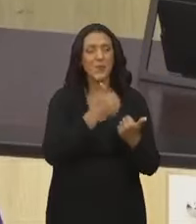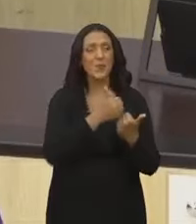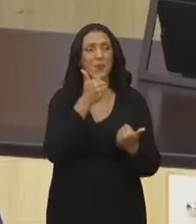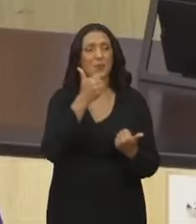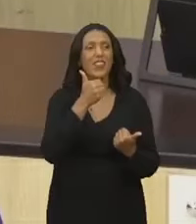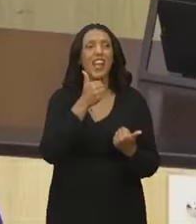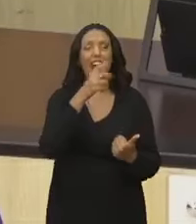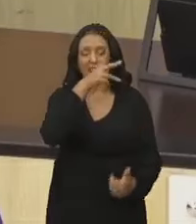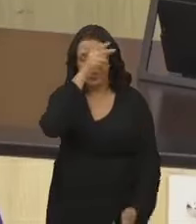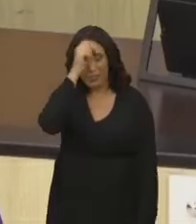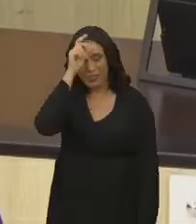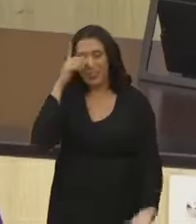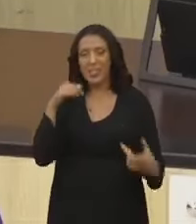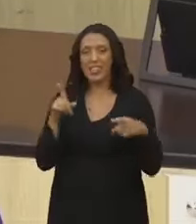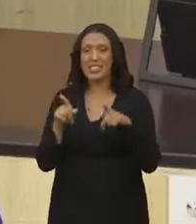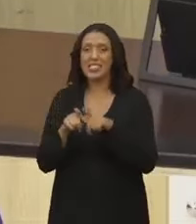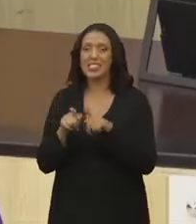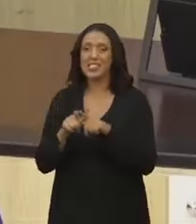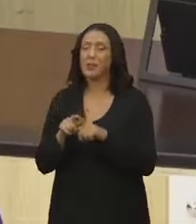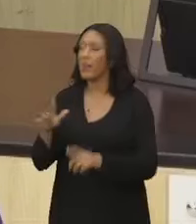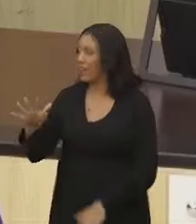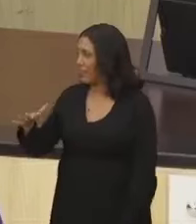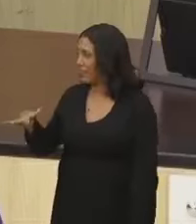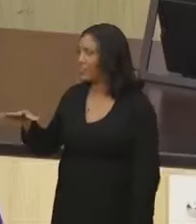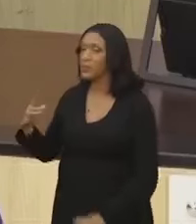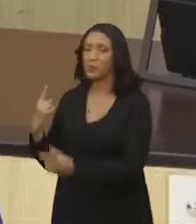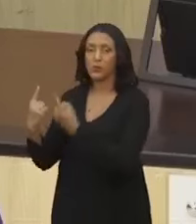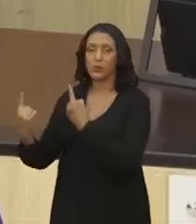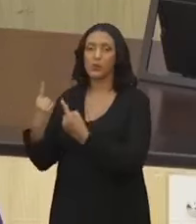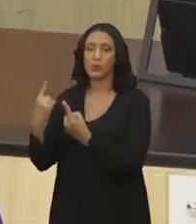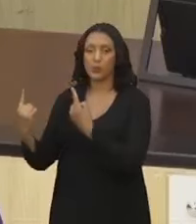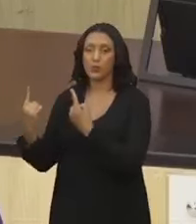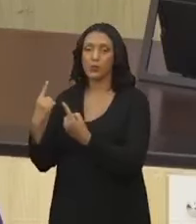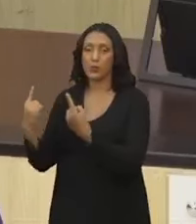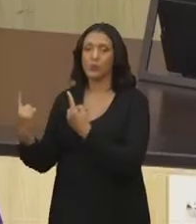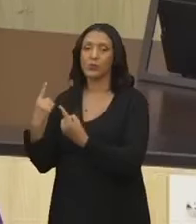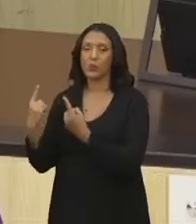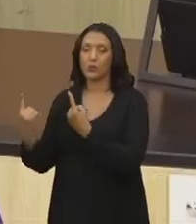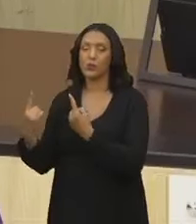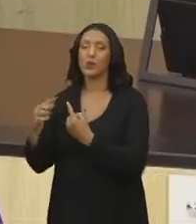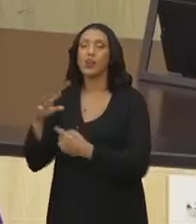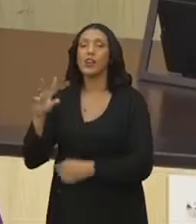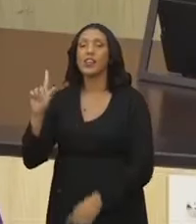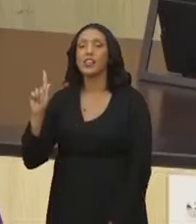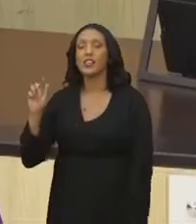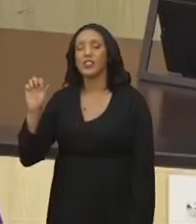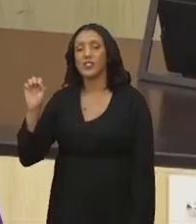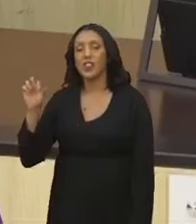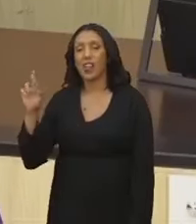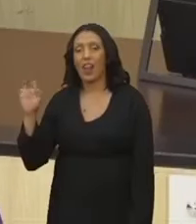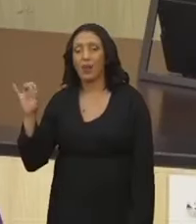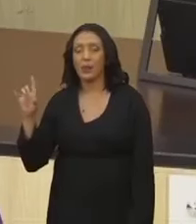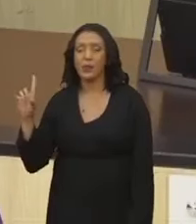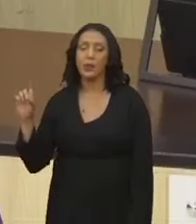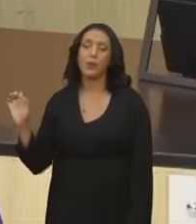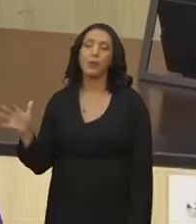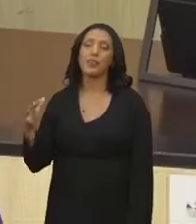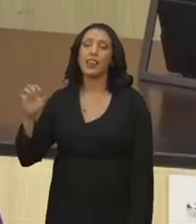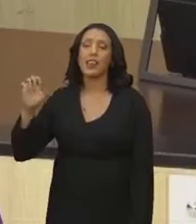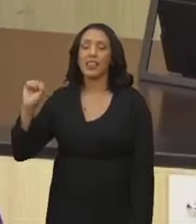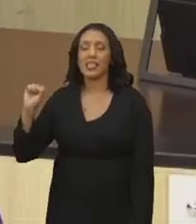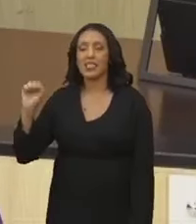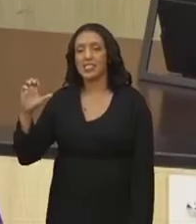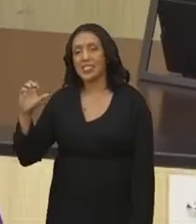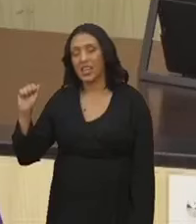moradores do Rio Comprido, Santa Paula, Jardim Califórnia, que serão beneficiados também, que também o